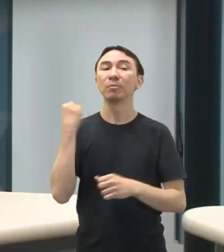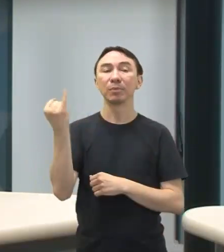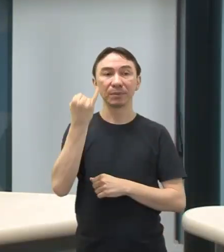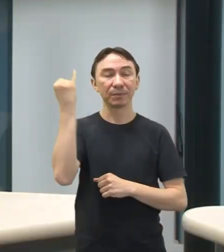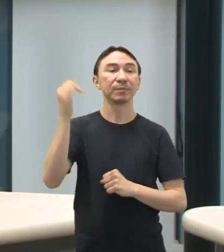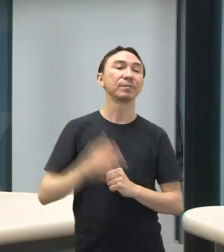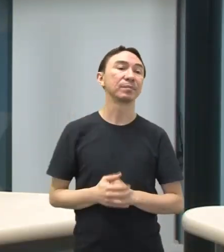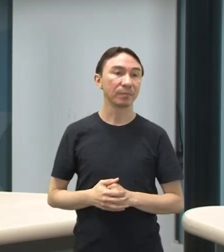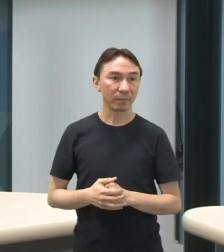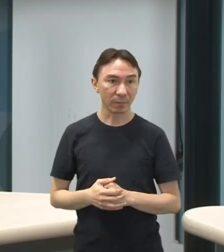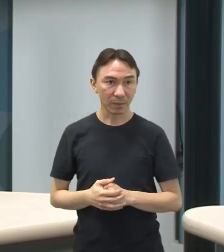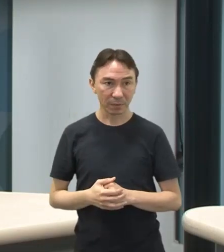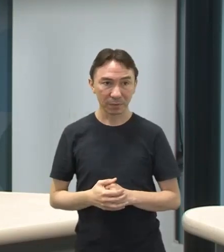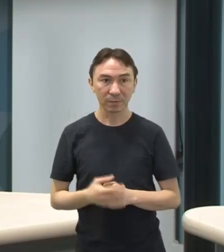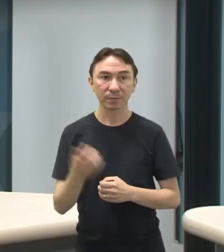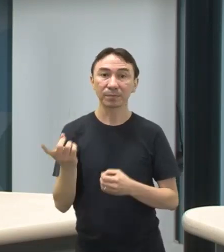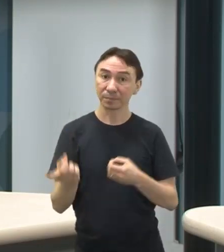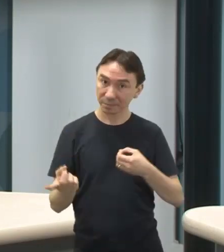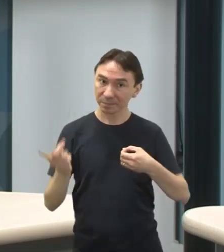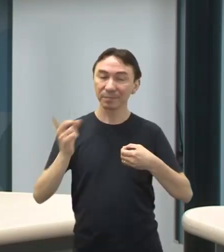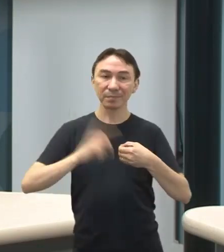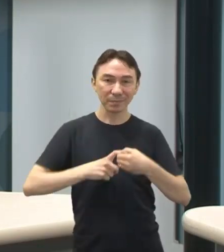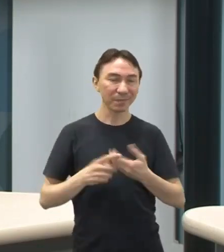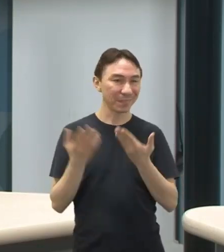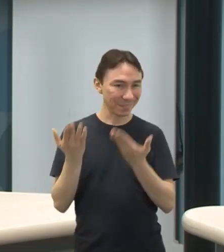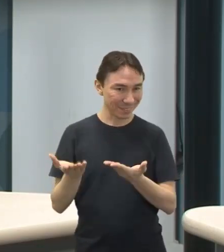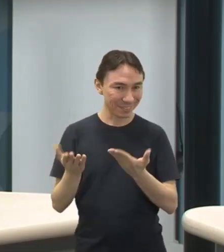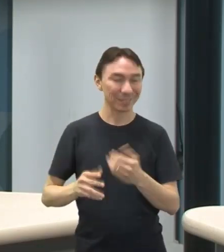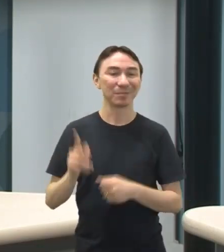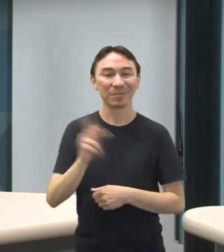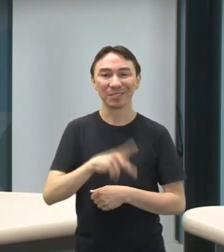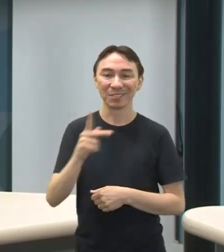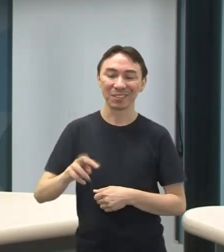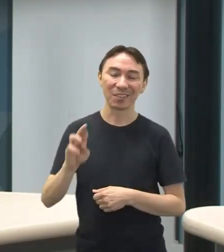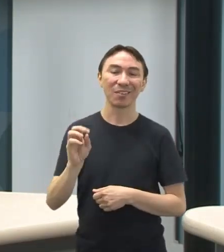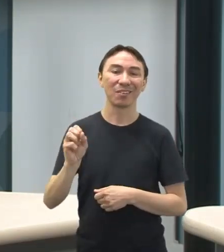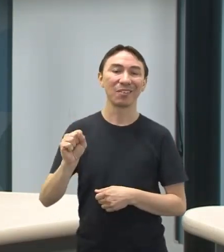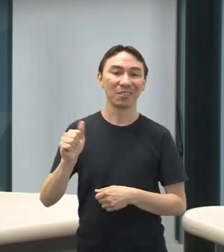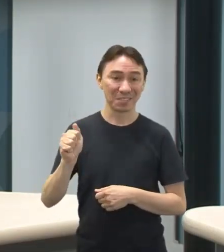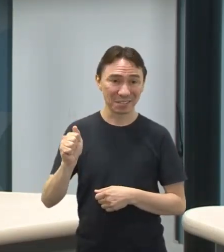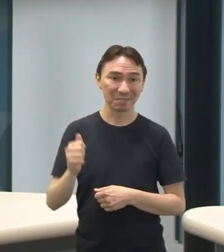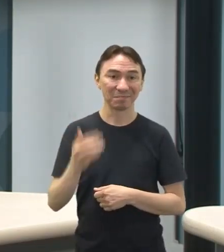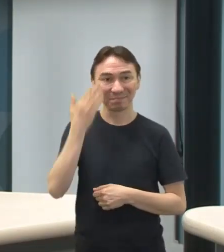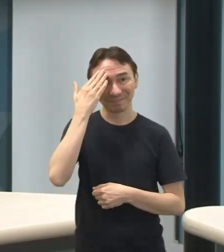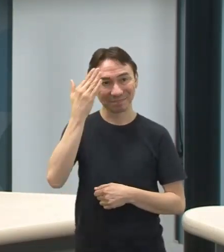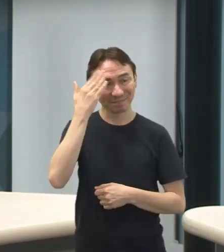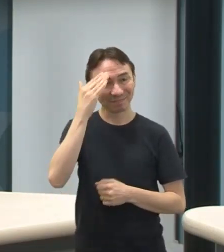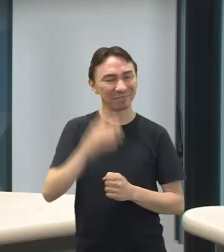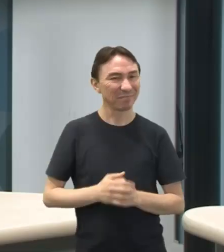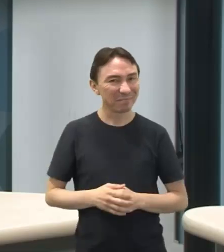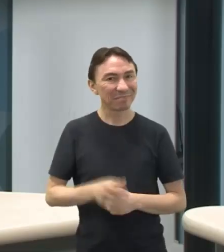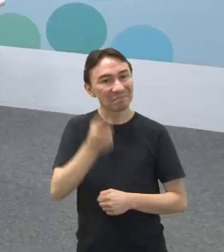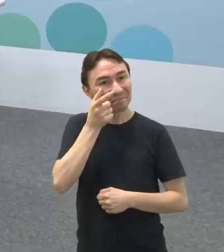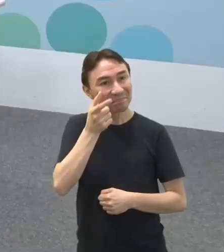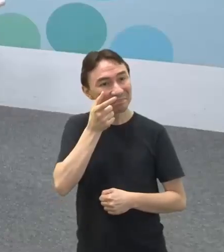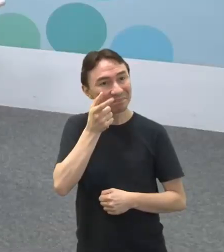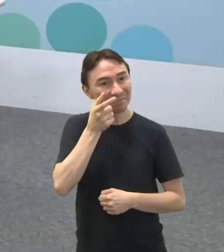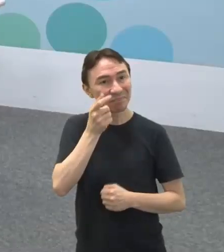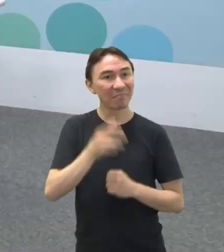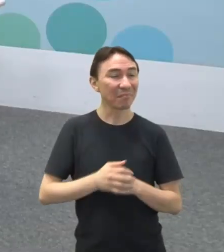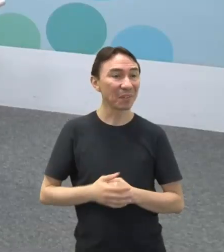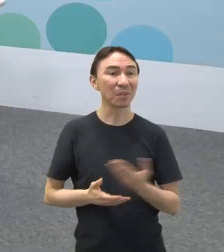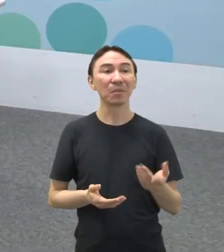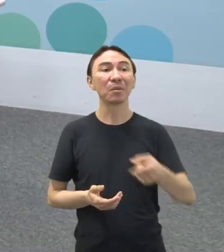e voltamos Muito obrigado Professora Rosa pela sua contribuição muito interessante né Professor Wanderley a gente